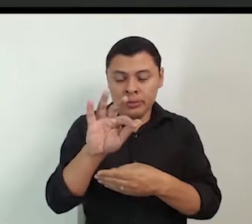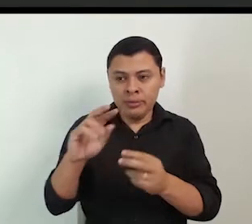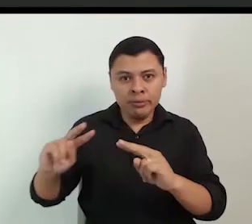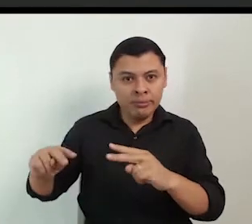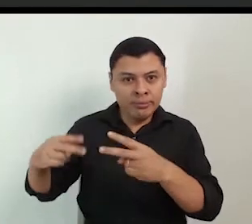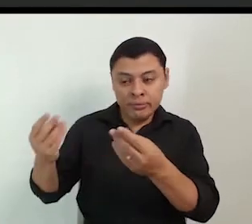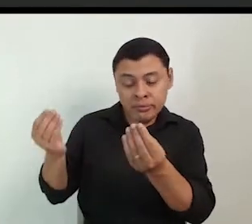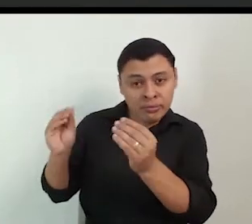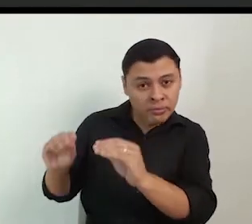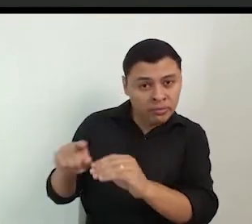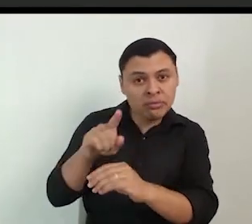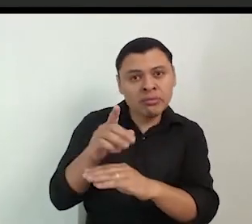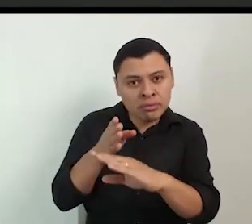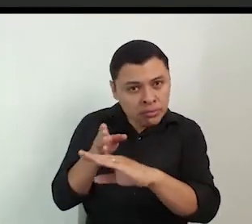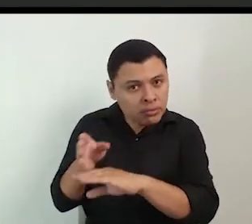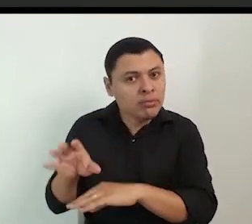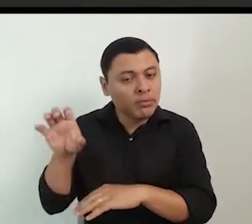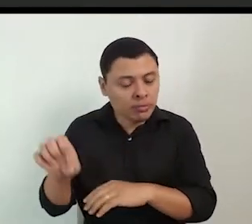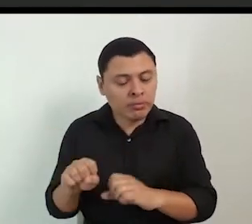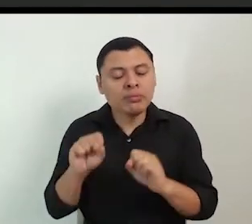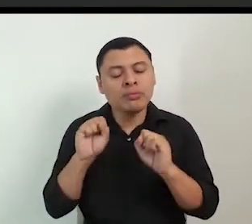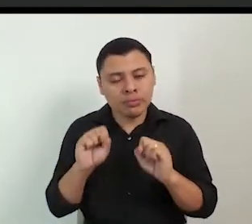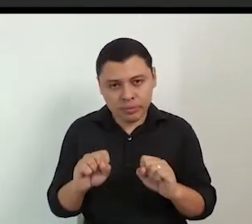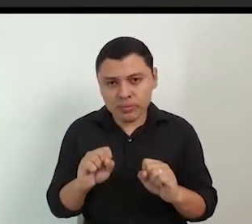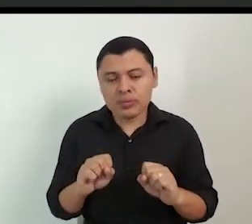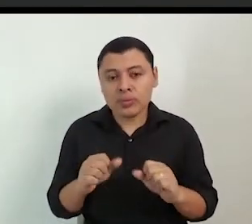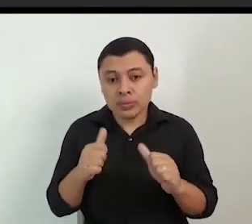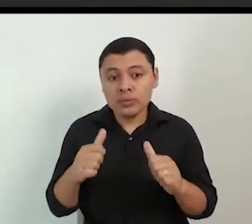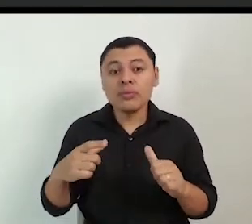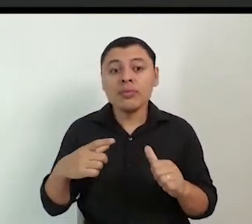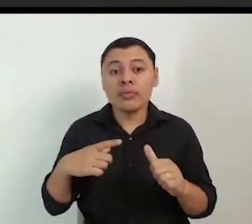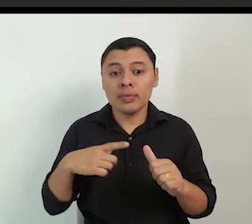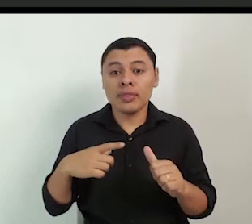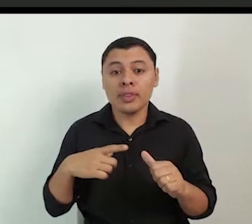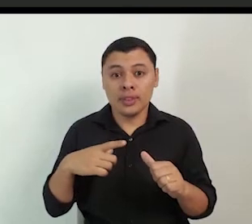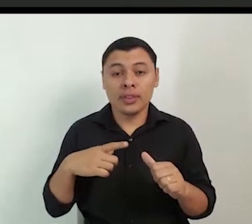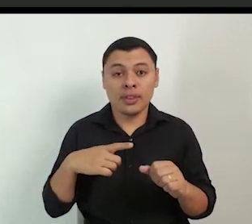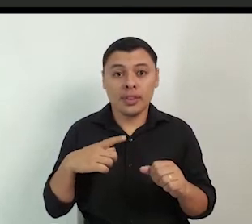até aqui esse link para vocês poderem acompanhar, porque ela está acessível, e à medida que eu...